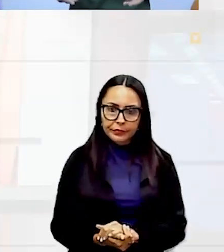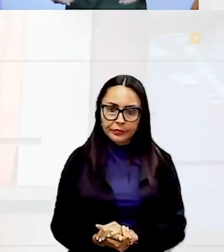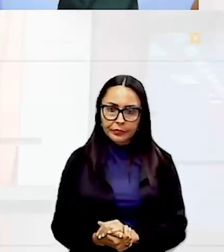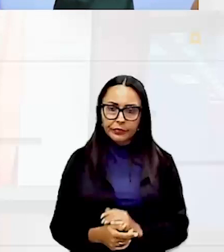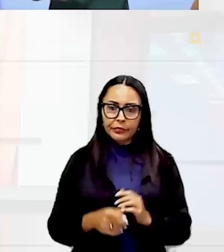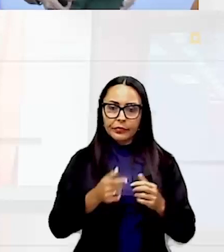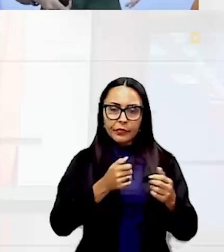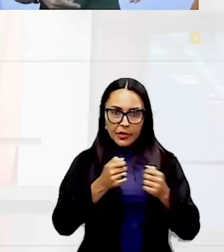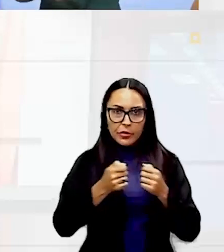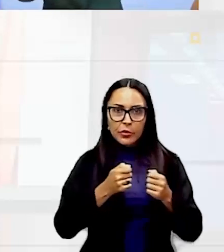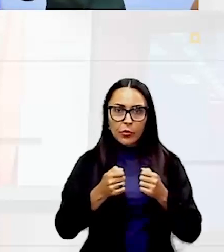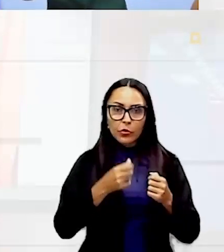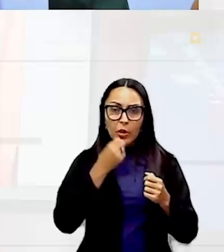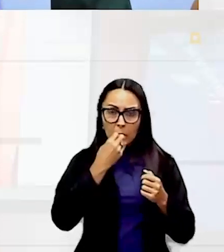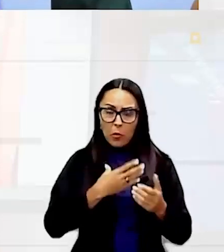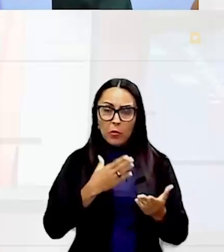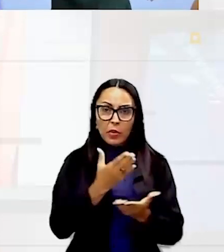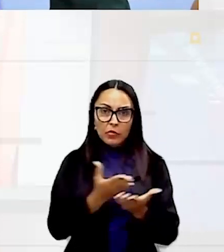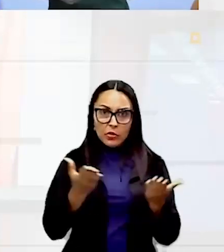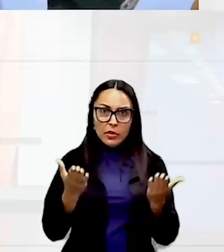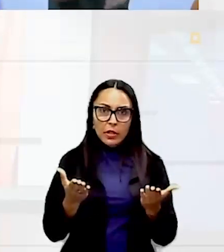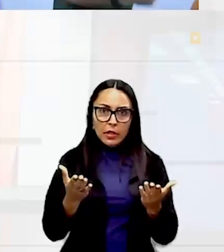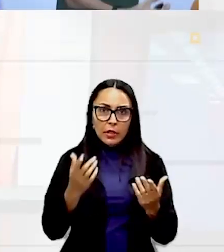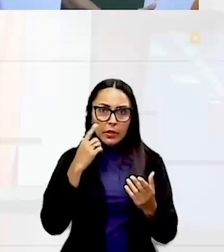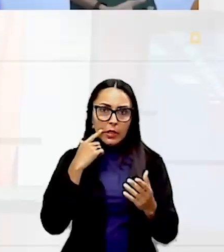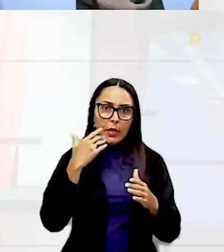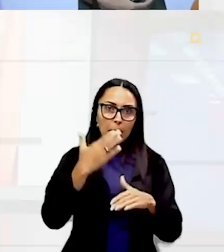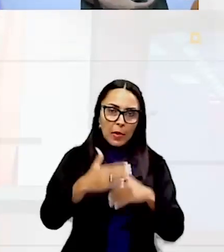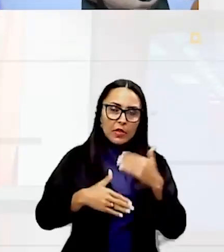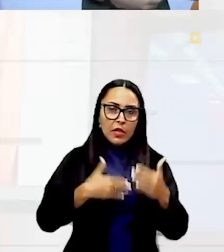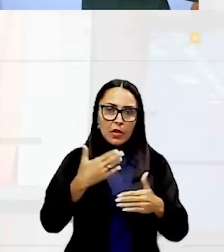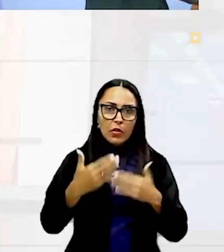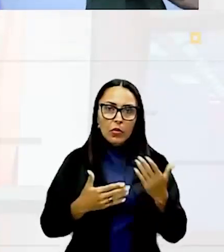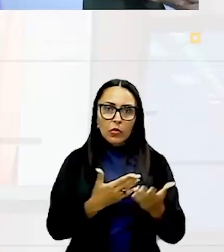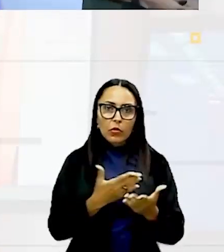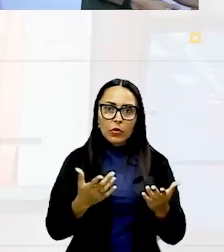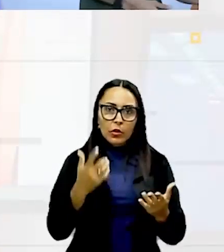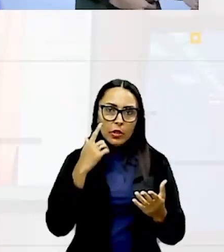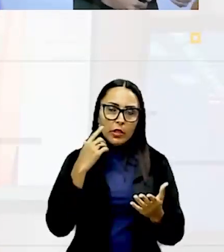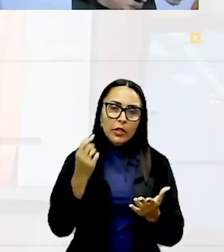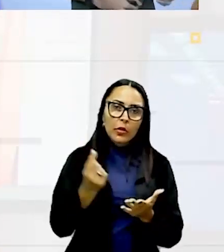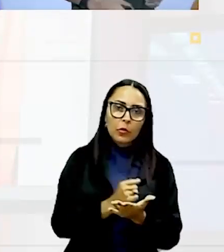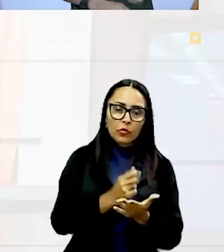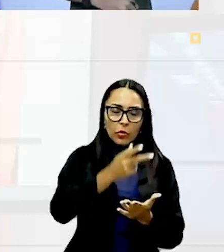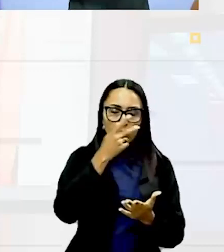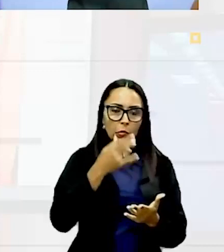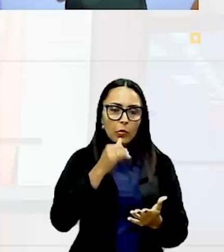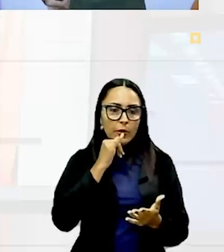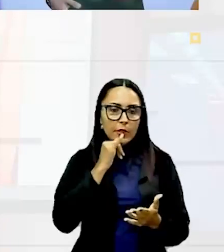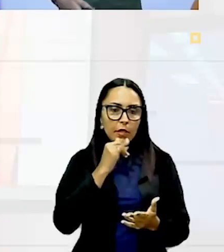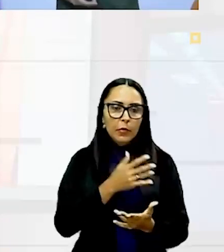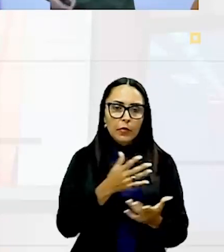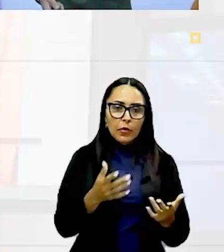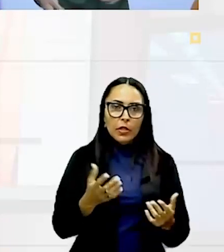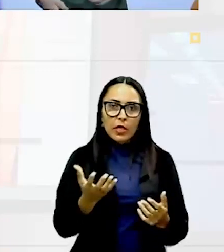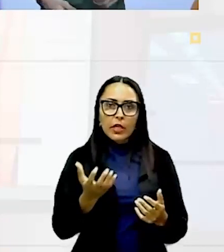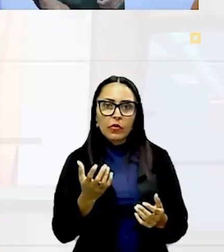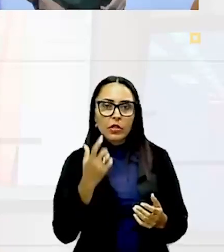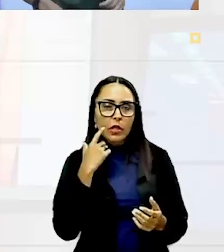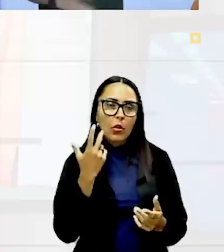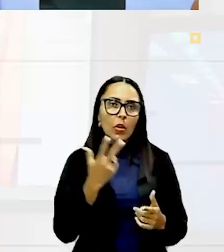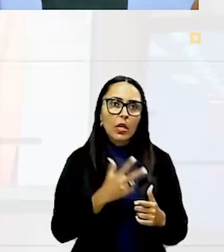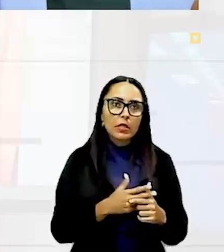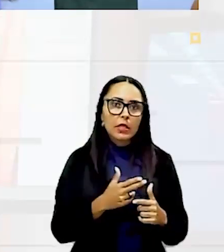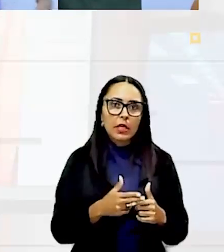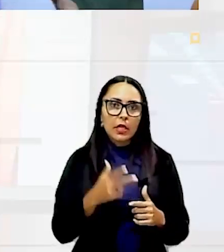esse controle é bom para você querer passar algo para o jogador. Por exemplo, você quer fazer uma cena